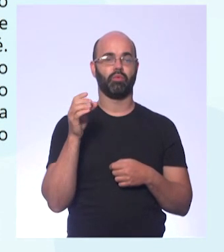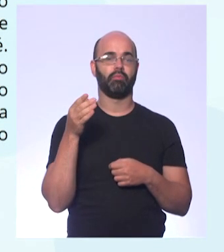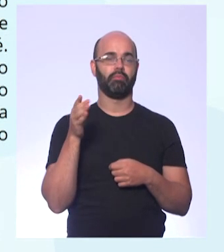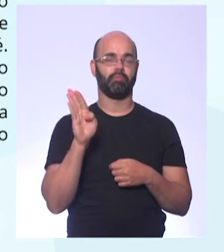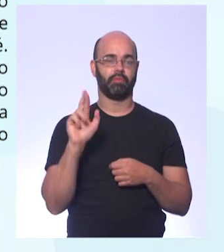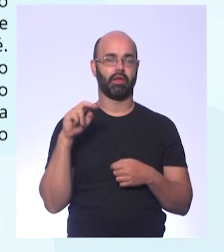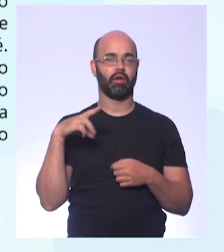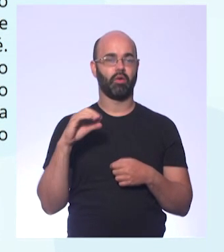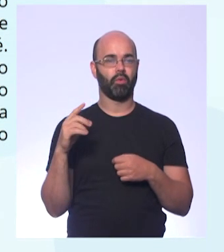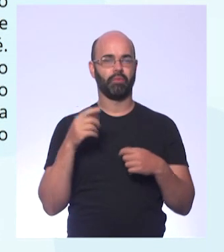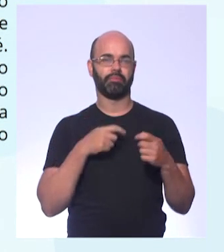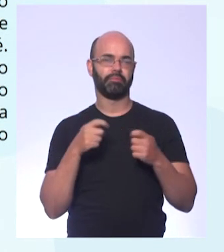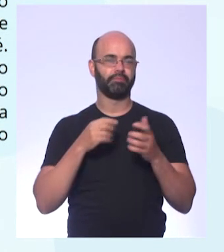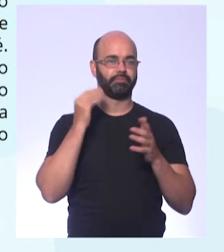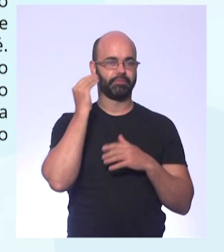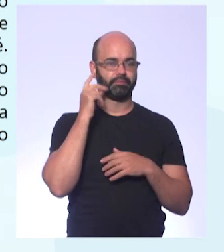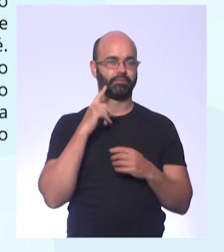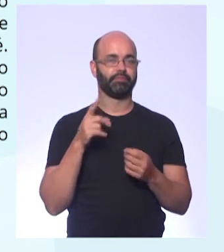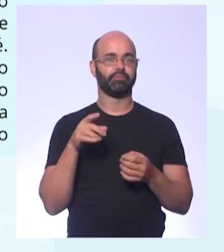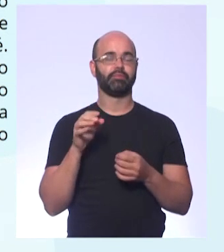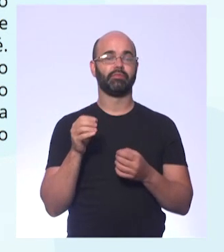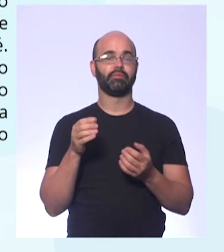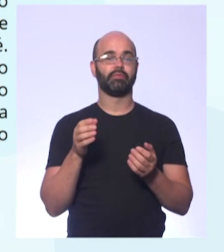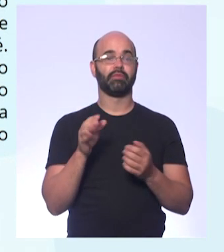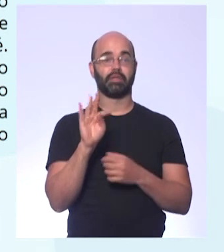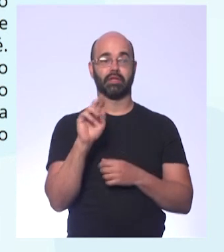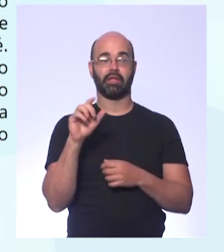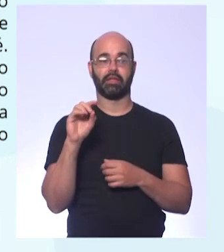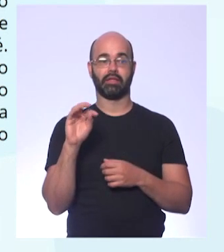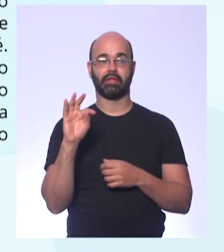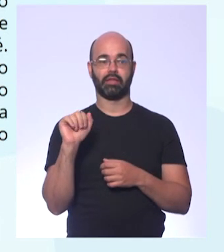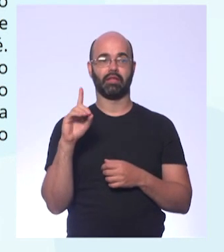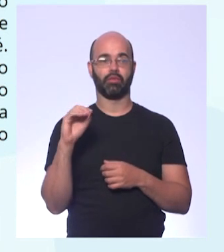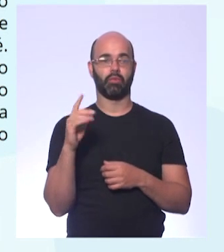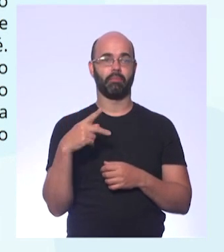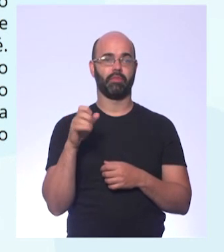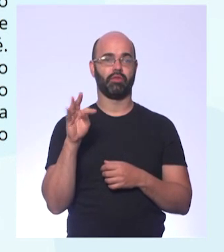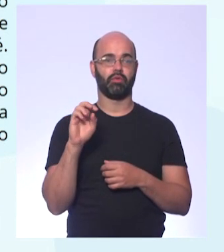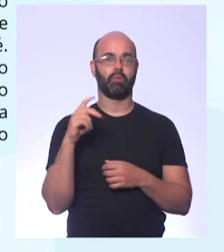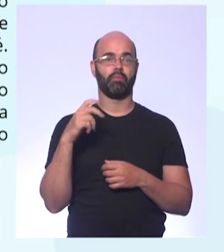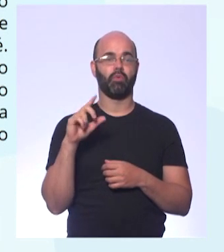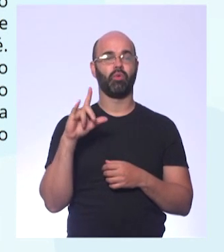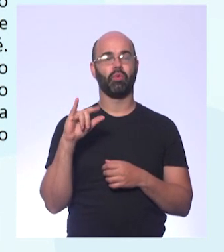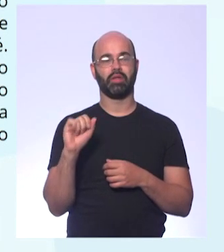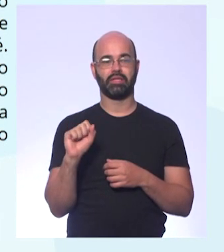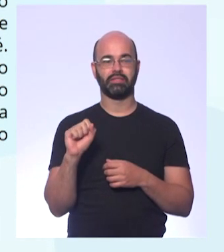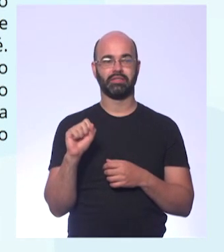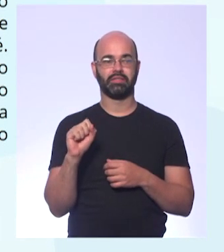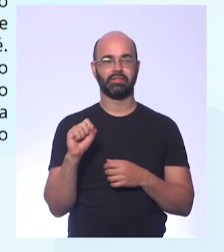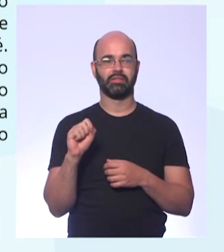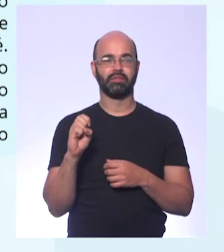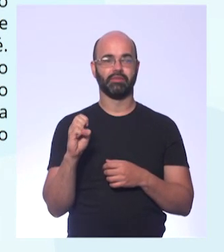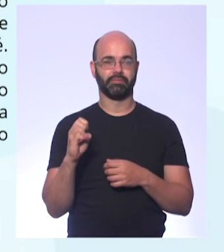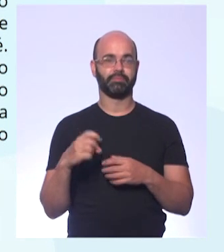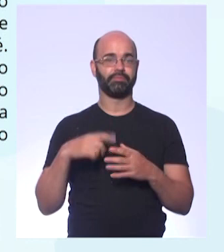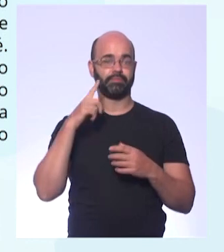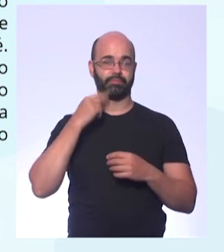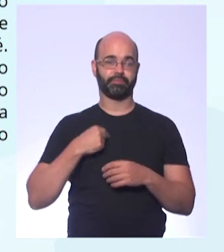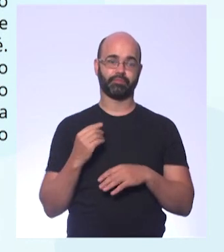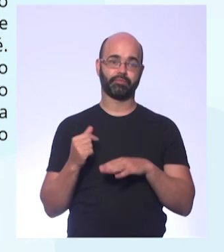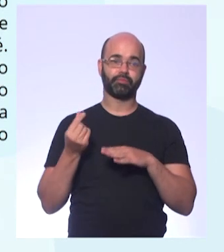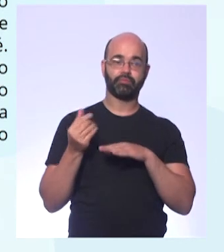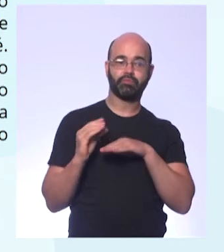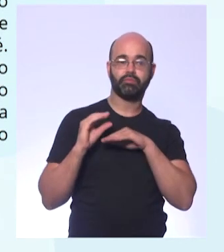de Petrópolis, o governo da Bolívia concordou em ceder a região contestada, recebendo em troca uma indenização e